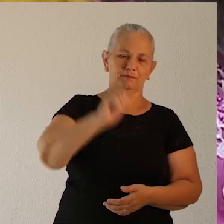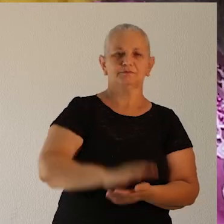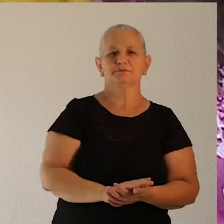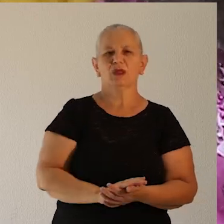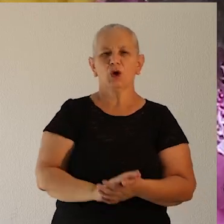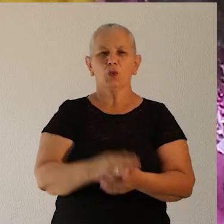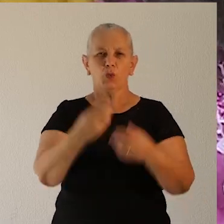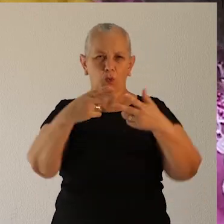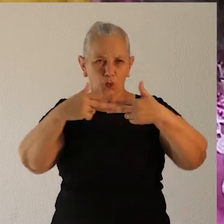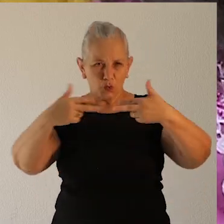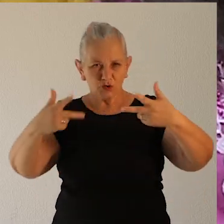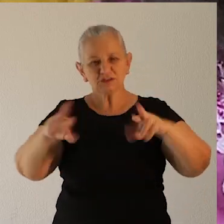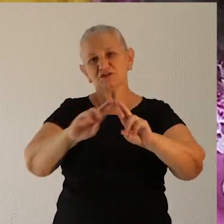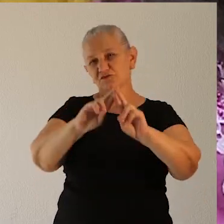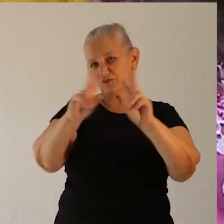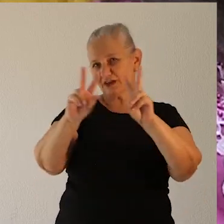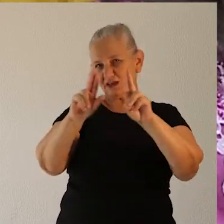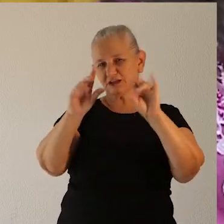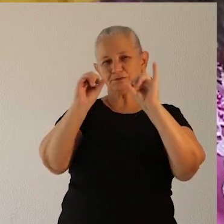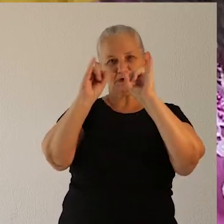para contar. Então,